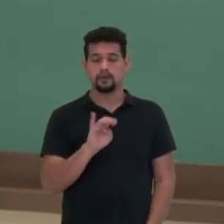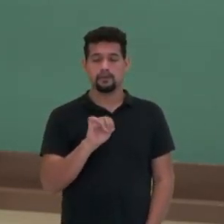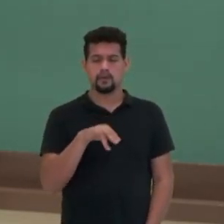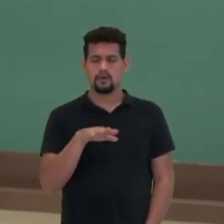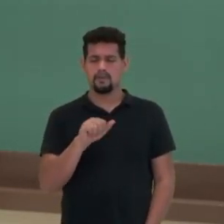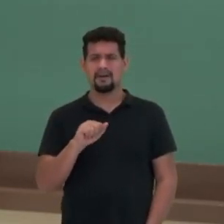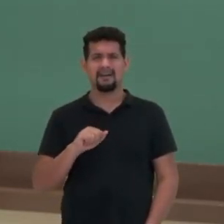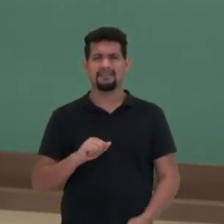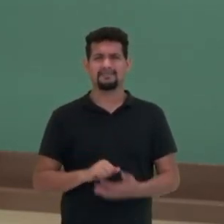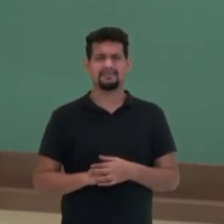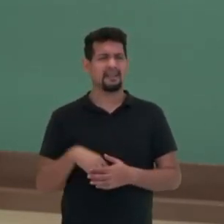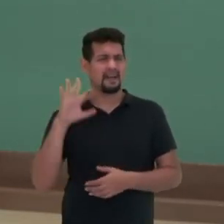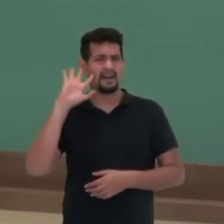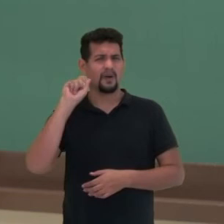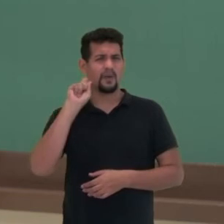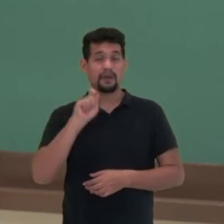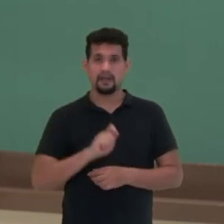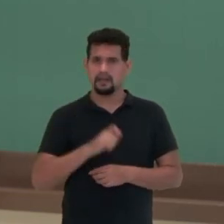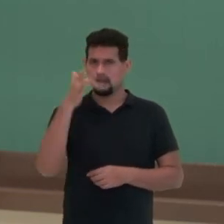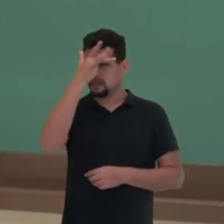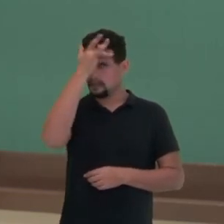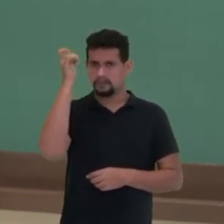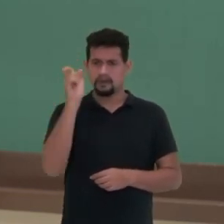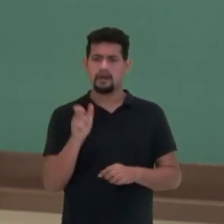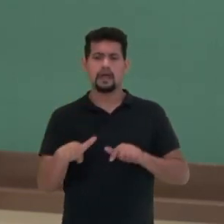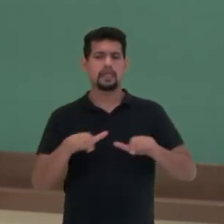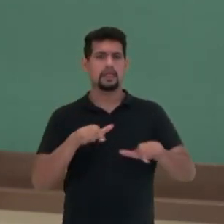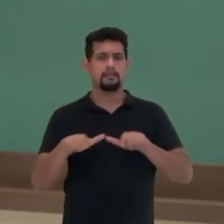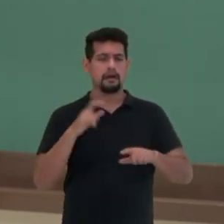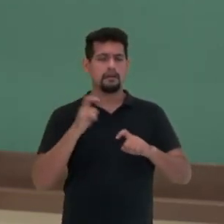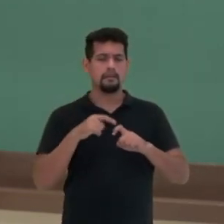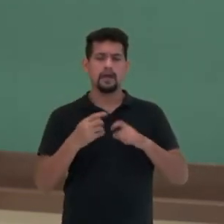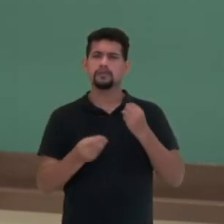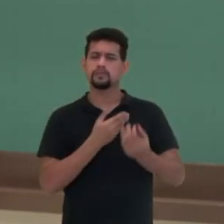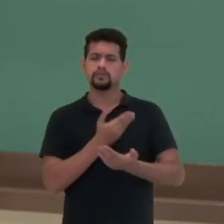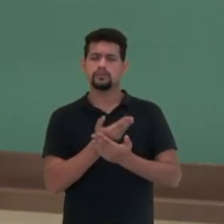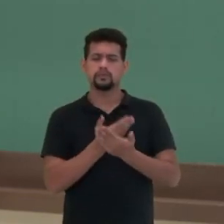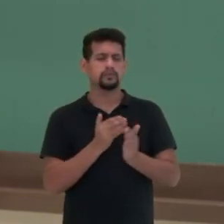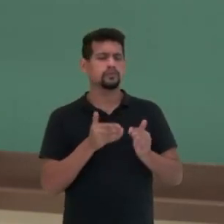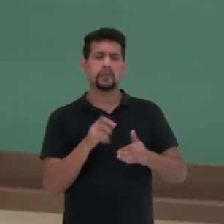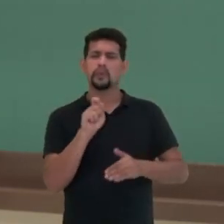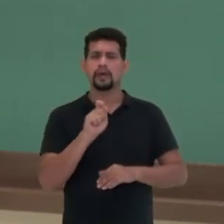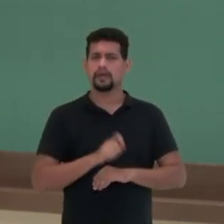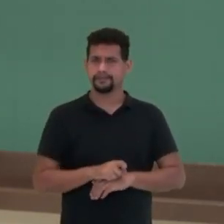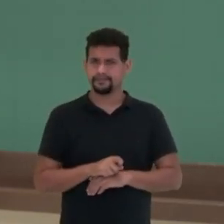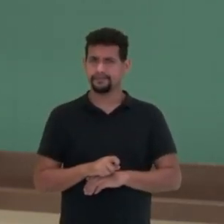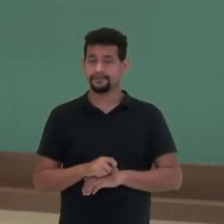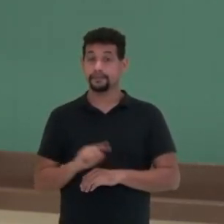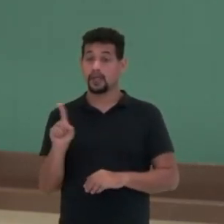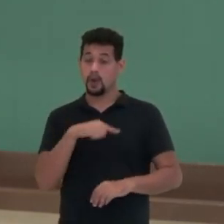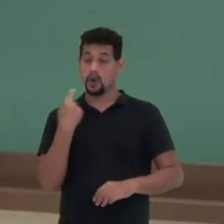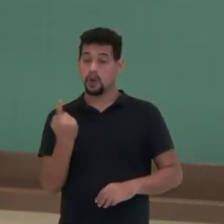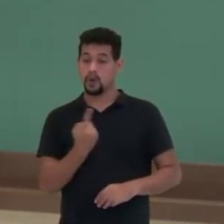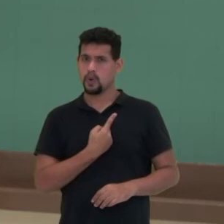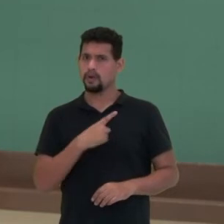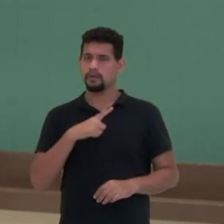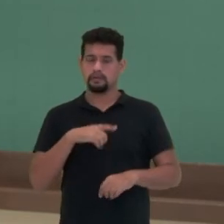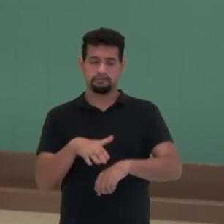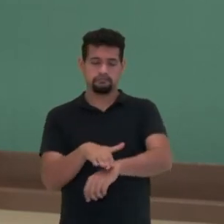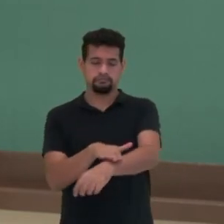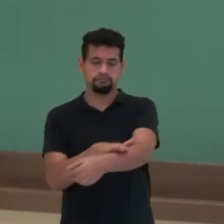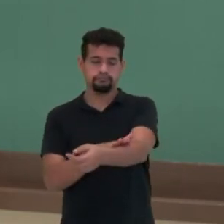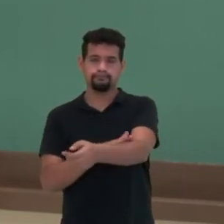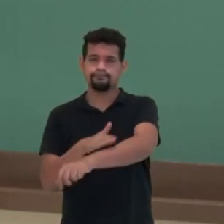o que as pessoas que trabalham com os cosméticos, elas estudam, né? Nós temos na nossa